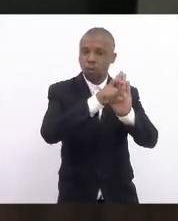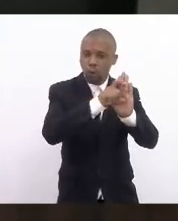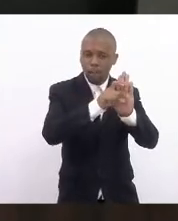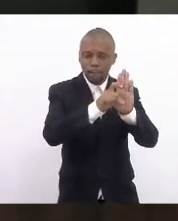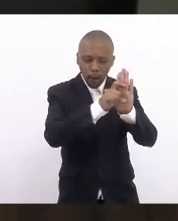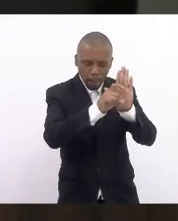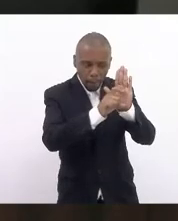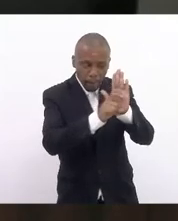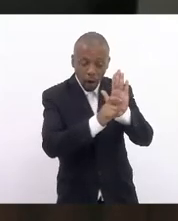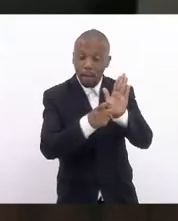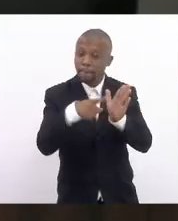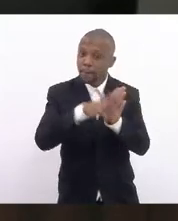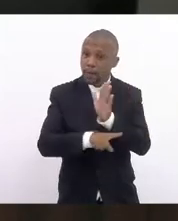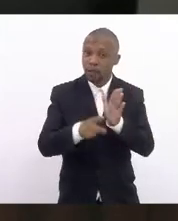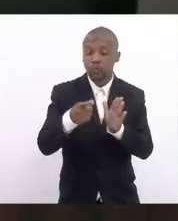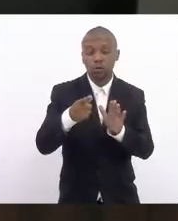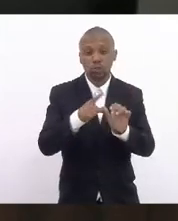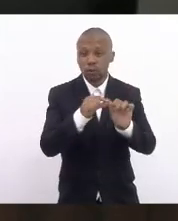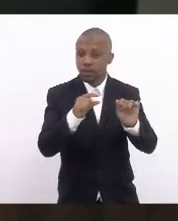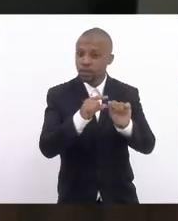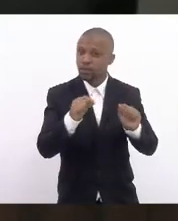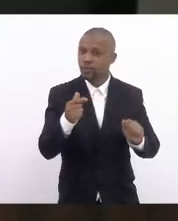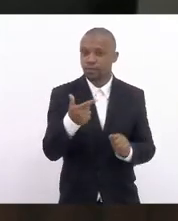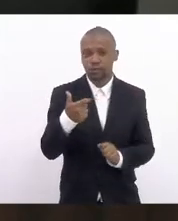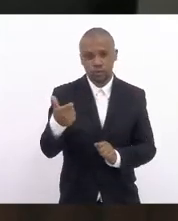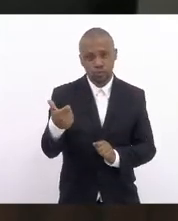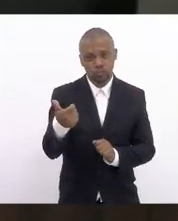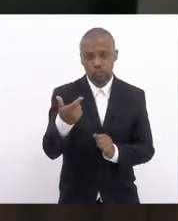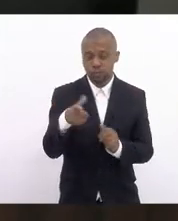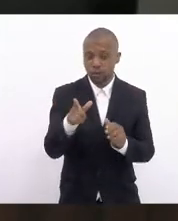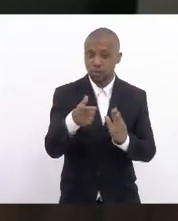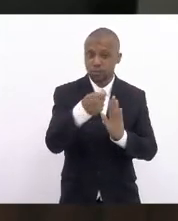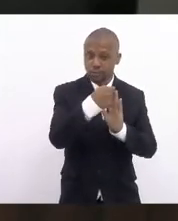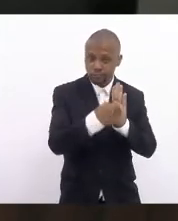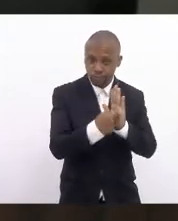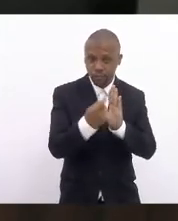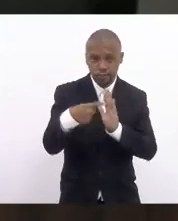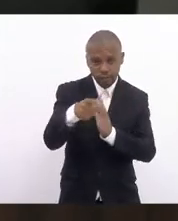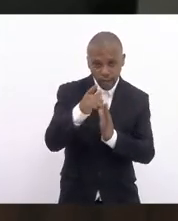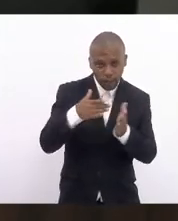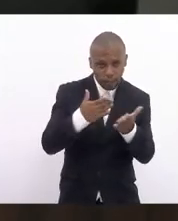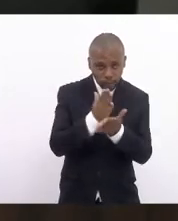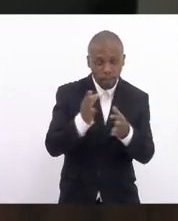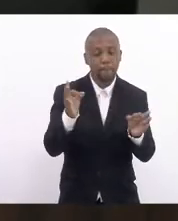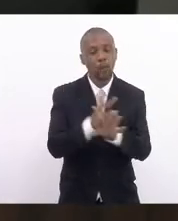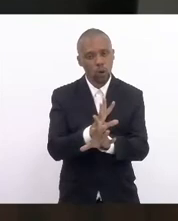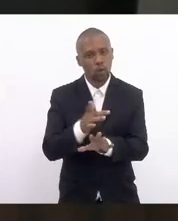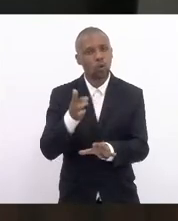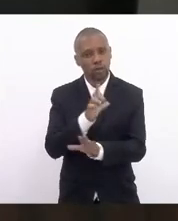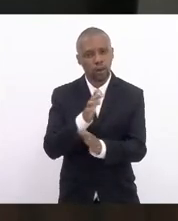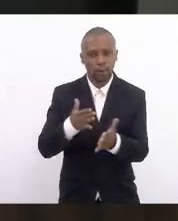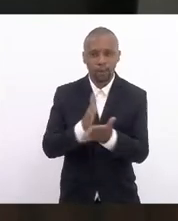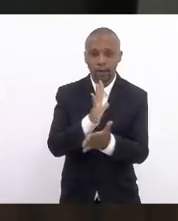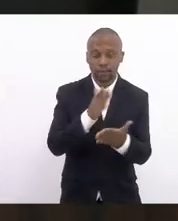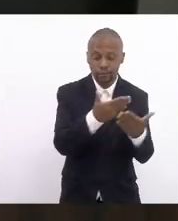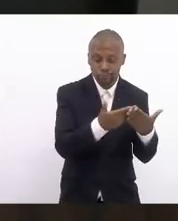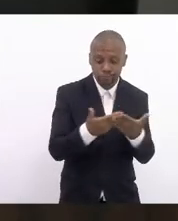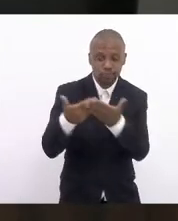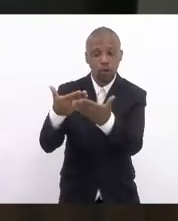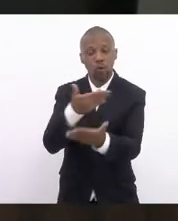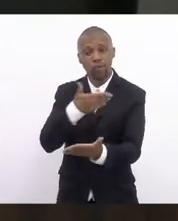estão. Aprovado. Em votação, matéria destacada. Os senhores que aprovam, permaneçam como estão. Aprovado. Vai ao